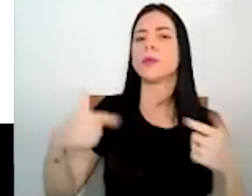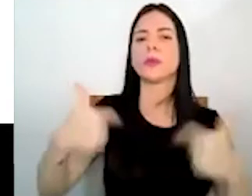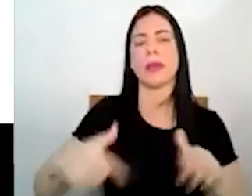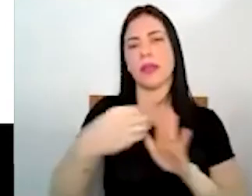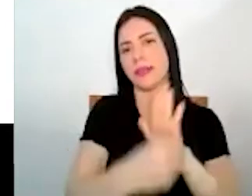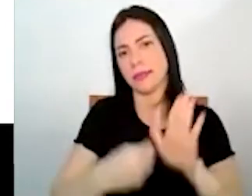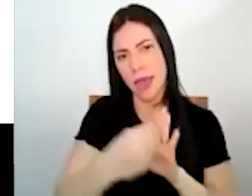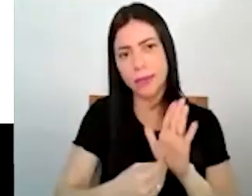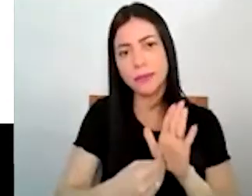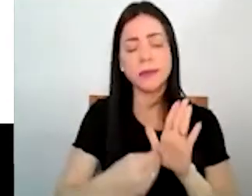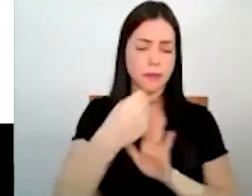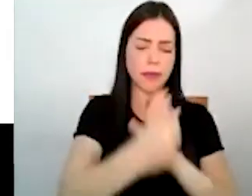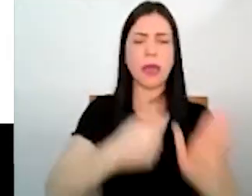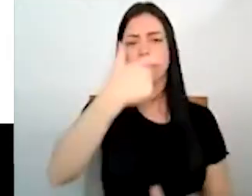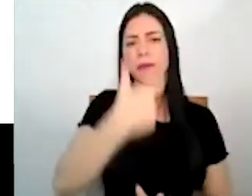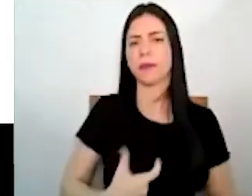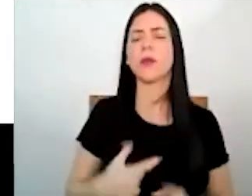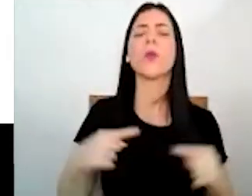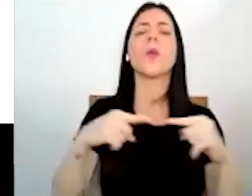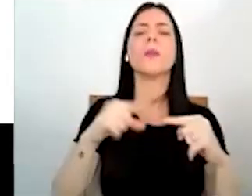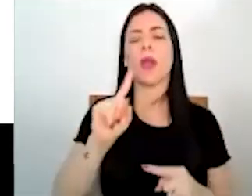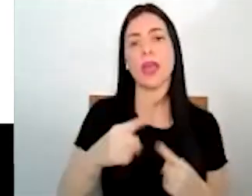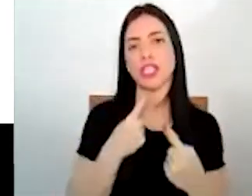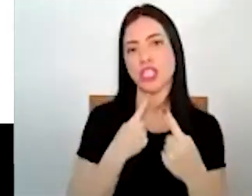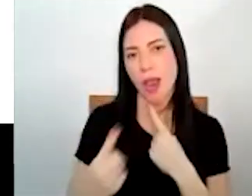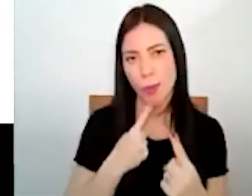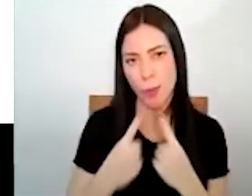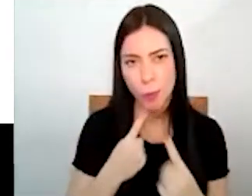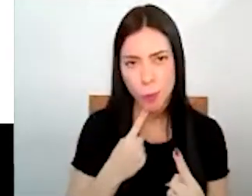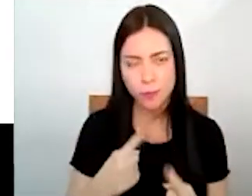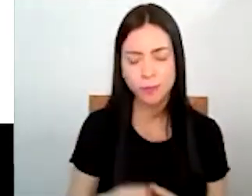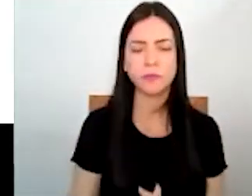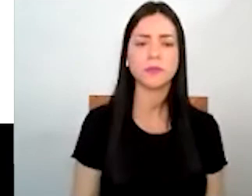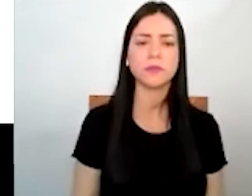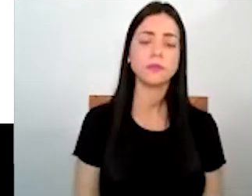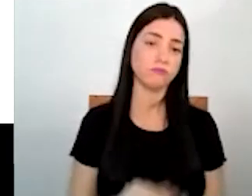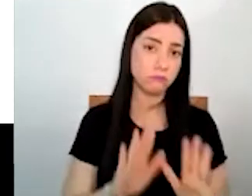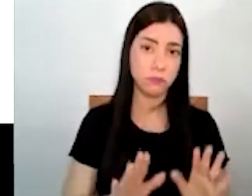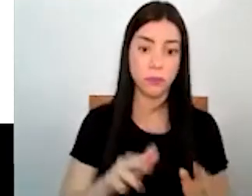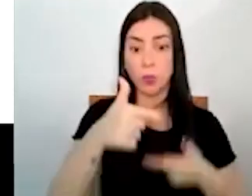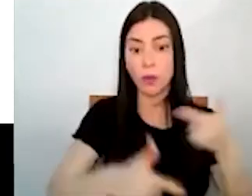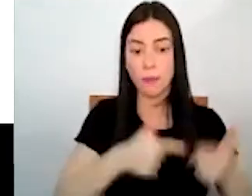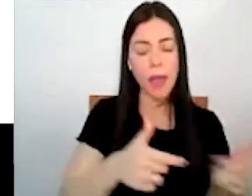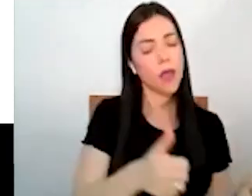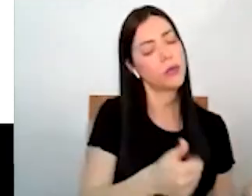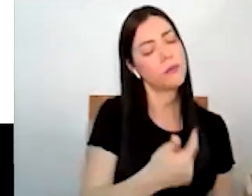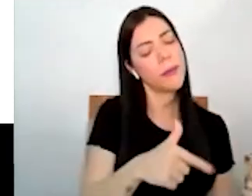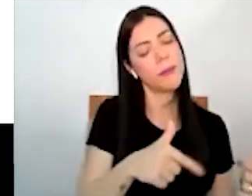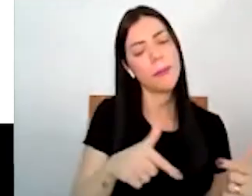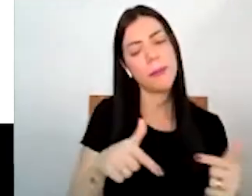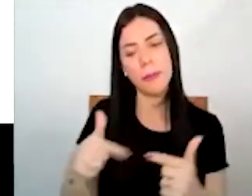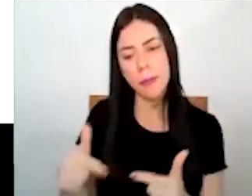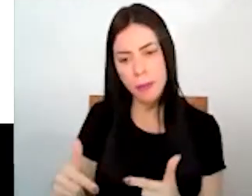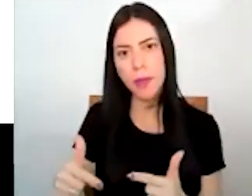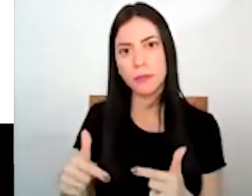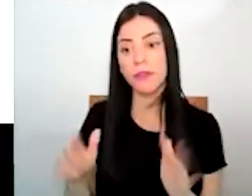trabalho de diálogo. E eu acho que entender que o resultado final de um trabalho é resultado de todos os